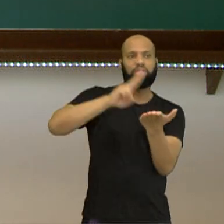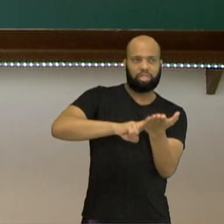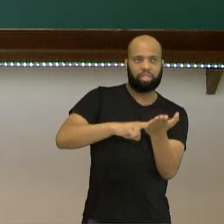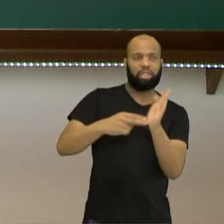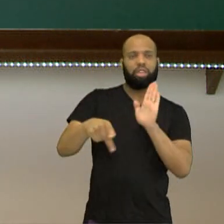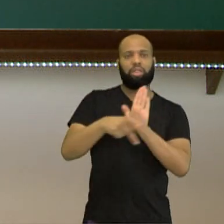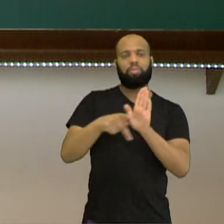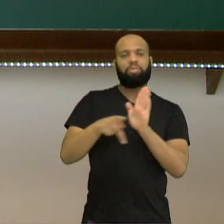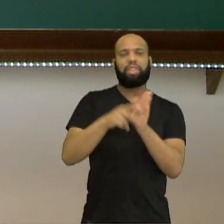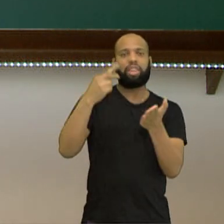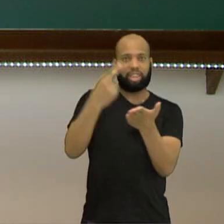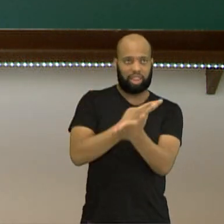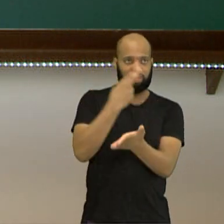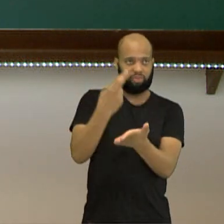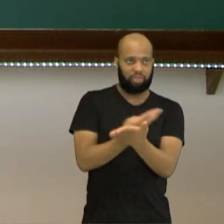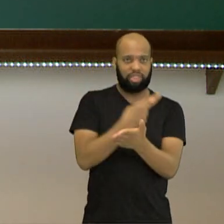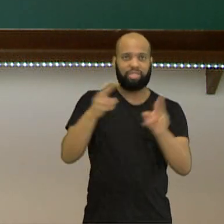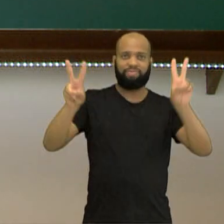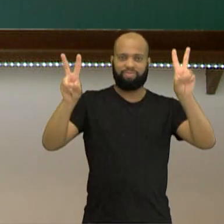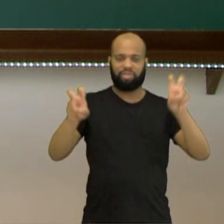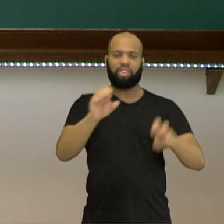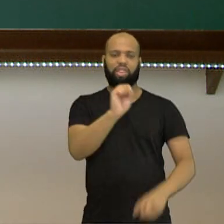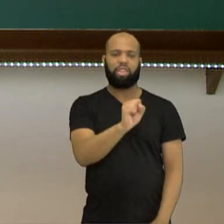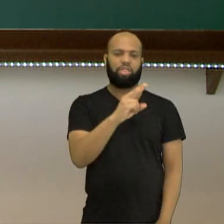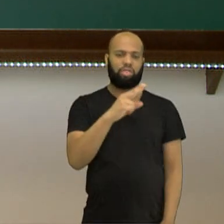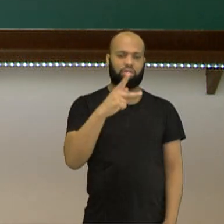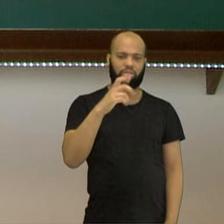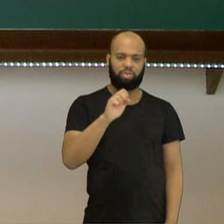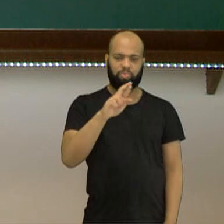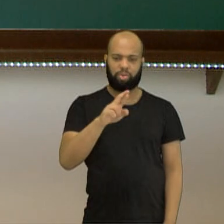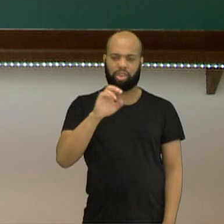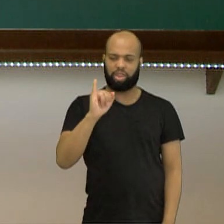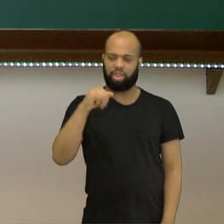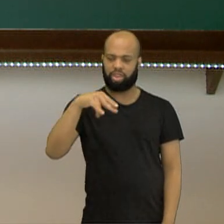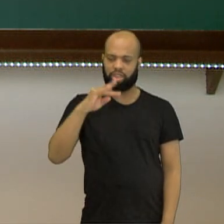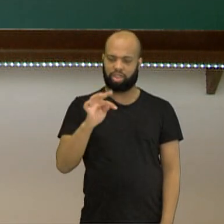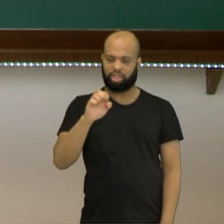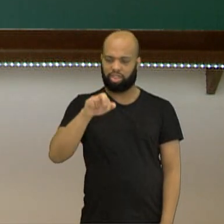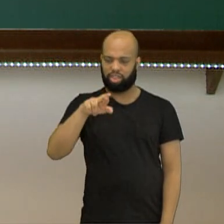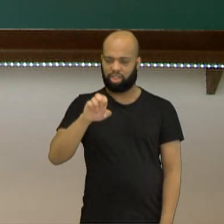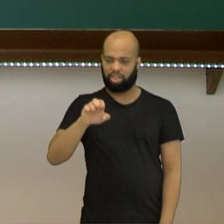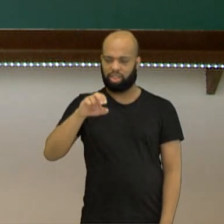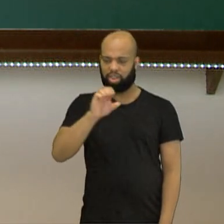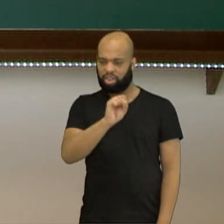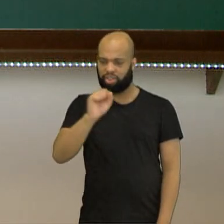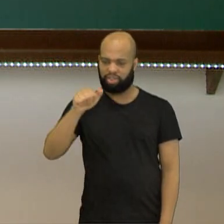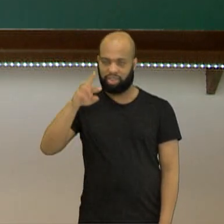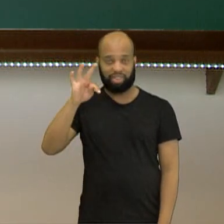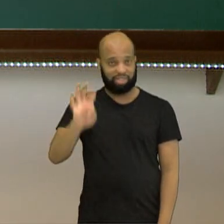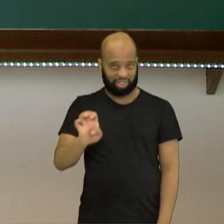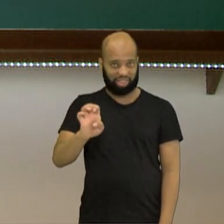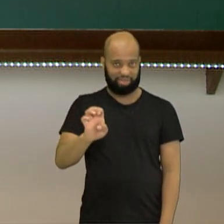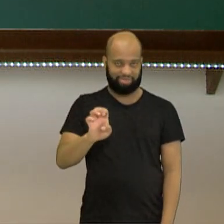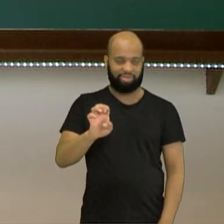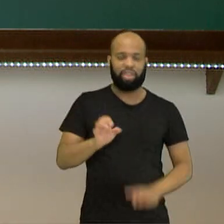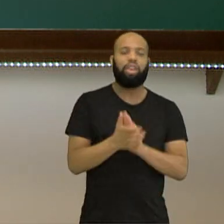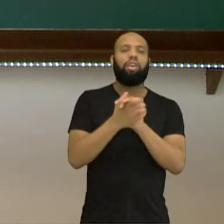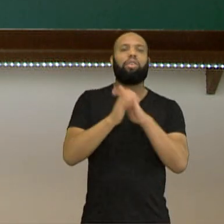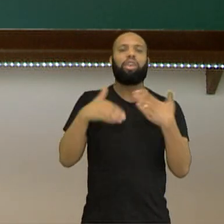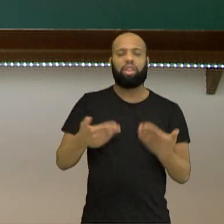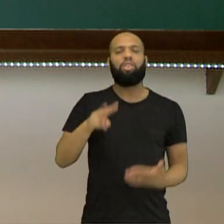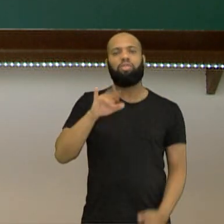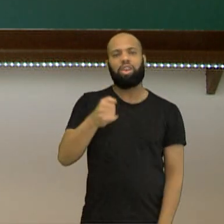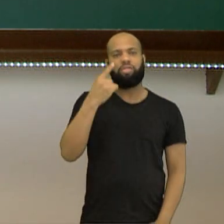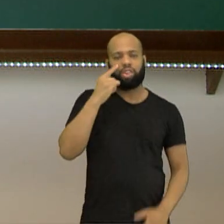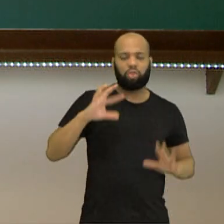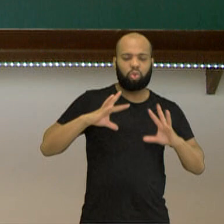para aquela matéria que nós vimos agora há pouco lá do LHC, dos muons, né? Vamos ver então todas essas partes, o